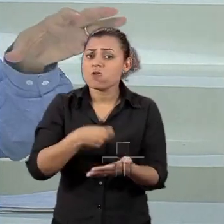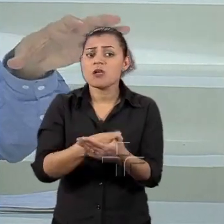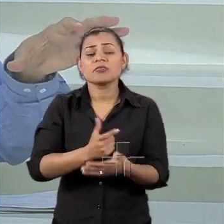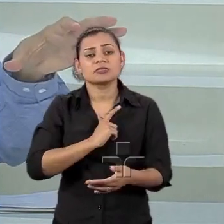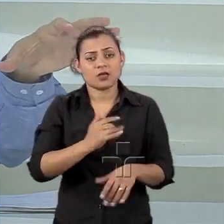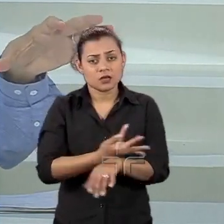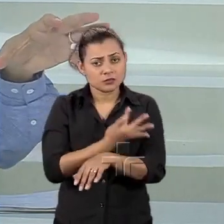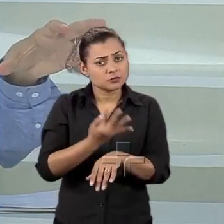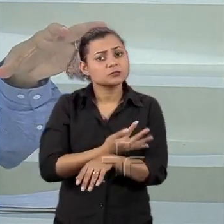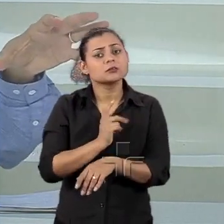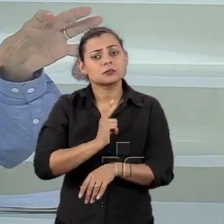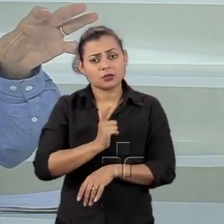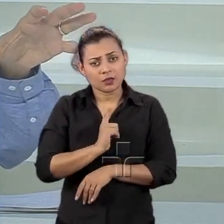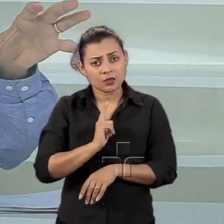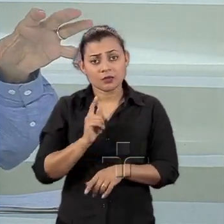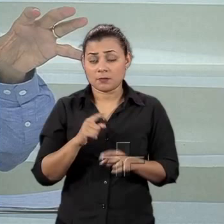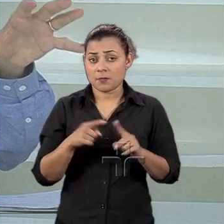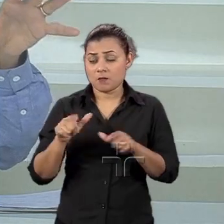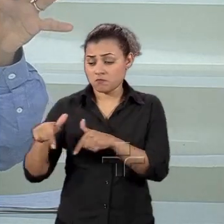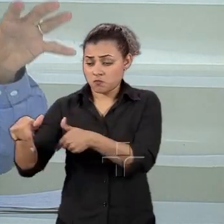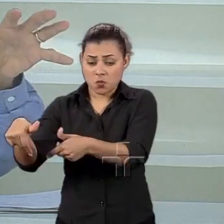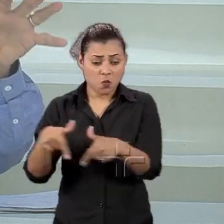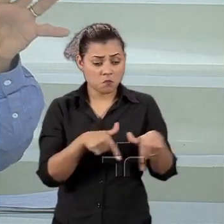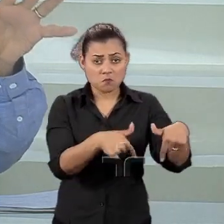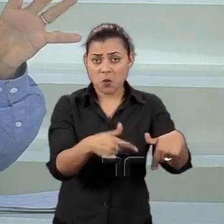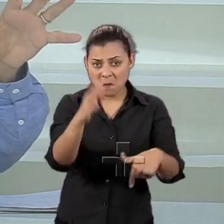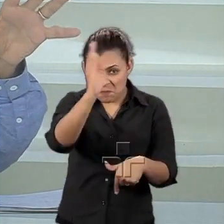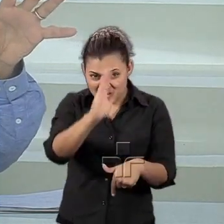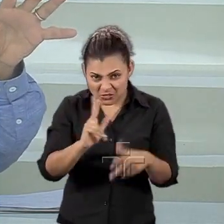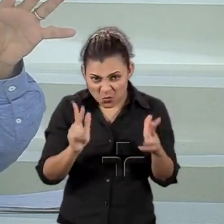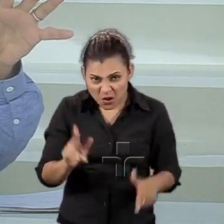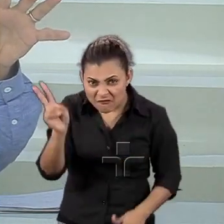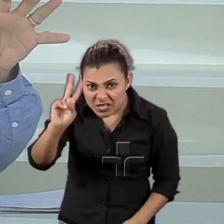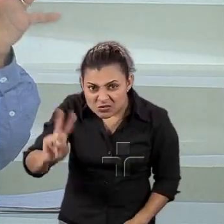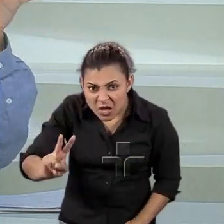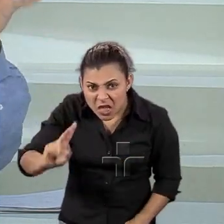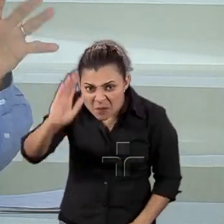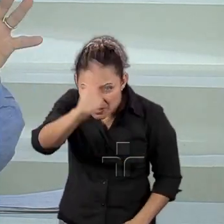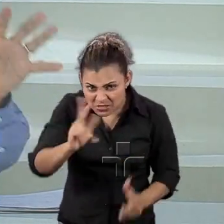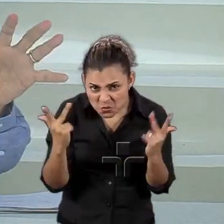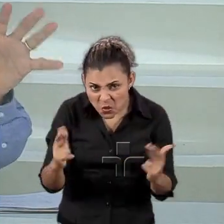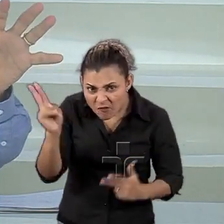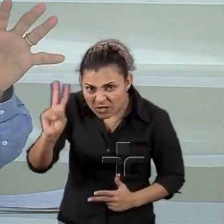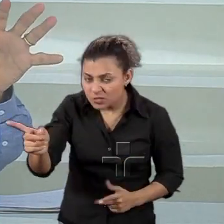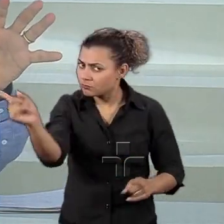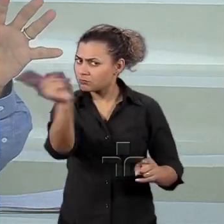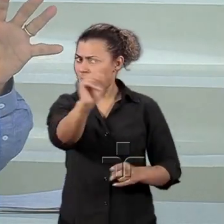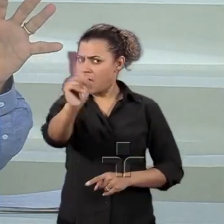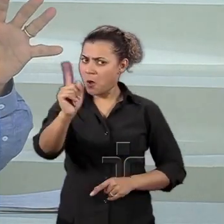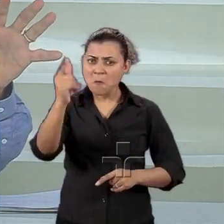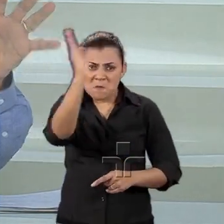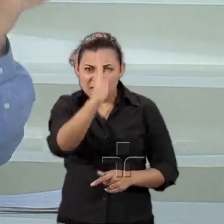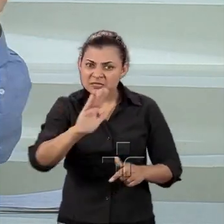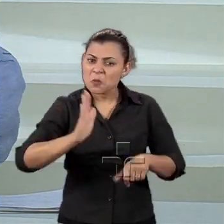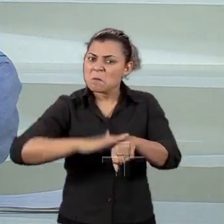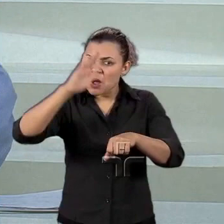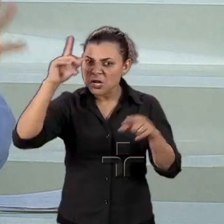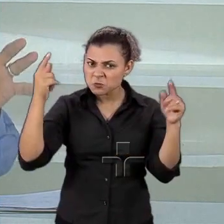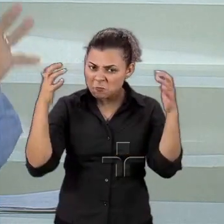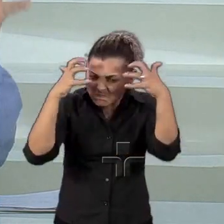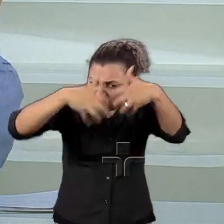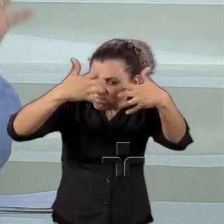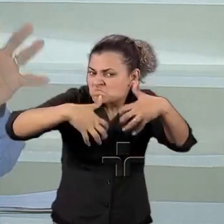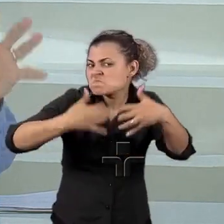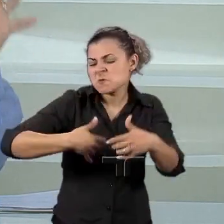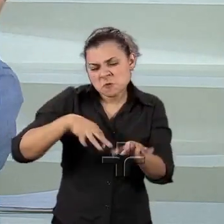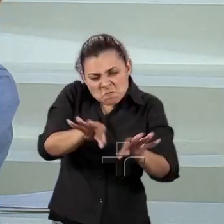existem nesses núcleos duros se imponham. O Brasil não é uma Venezuela. O Brasil é um país muito mais complexo, com uma sociedade civil muito mais